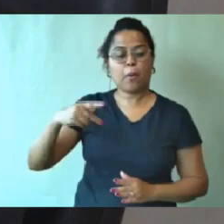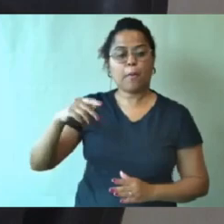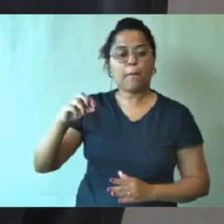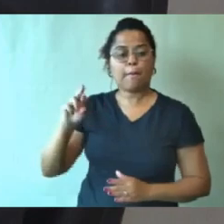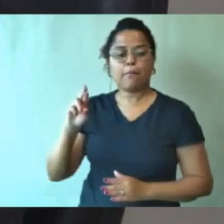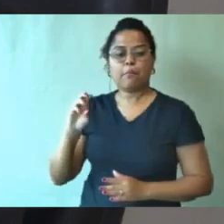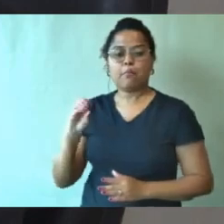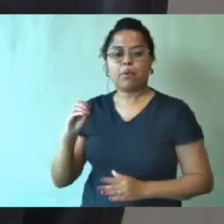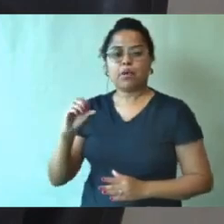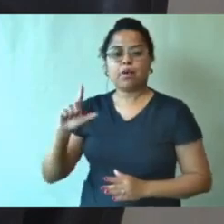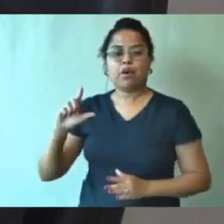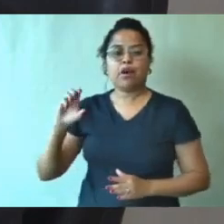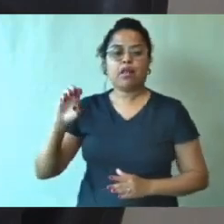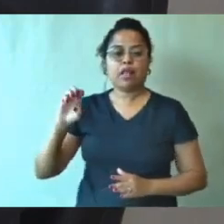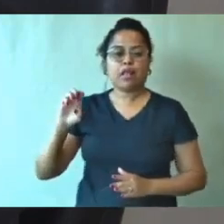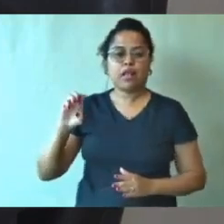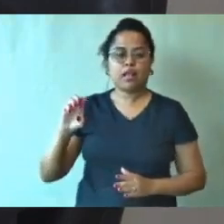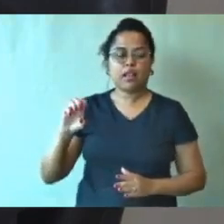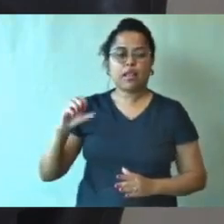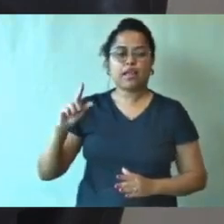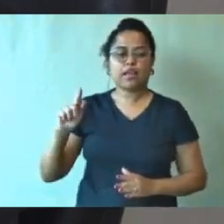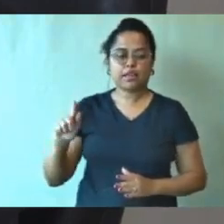proferida nos autos do habeas corpus número